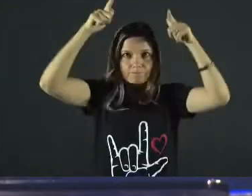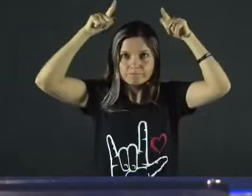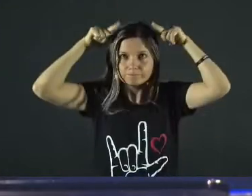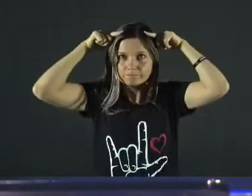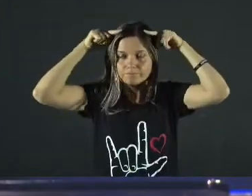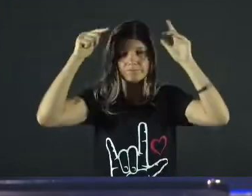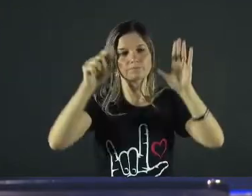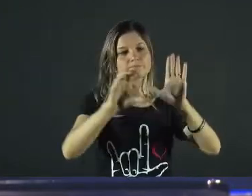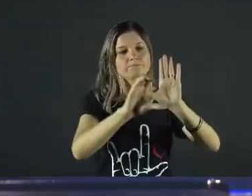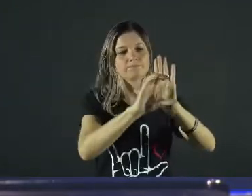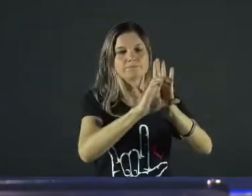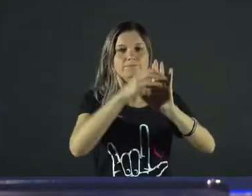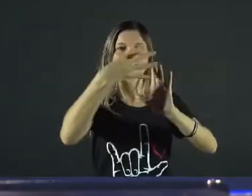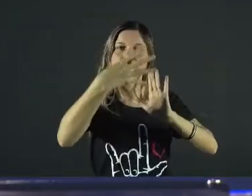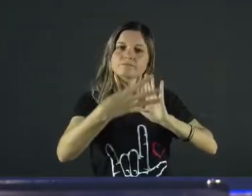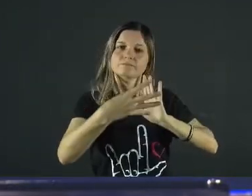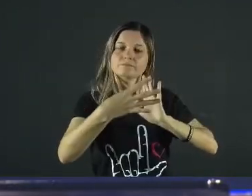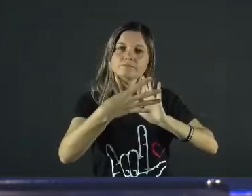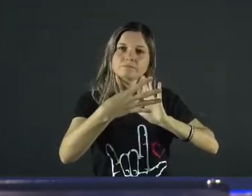capítulo de número 4,